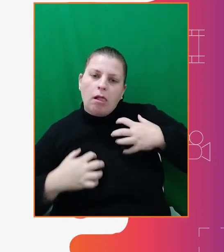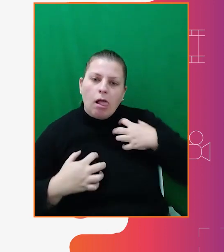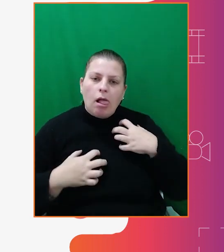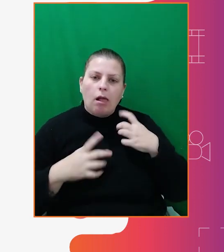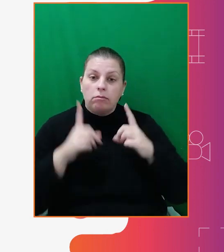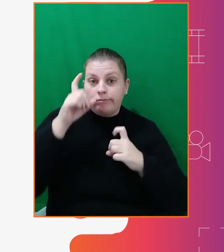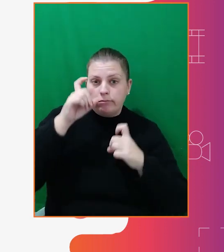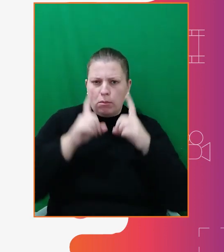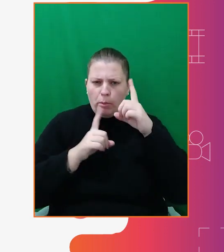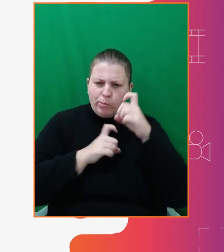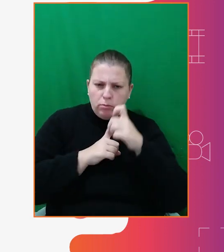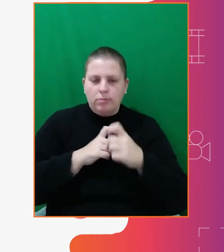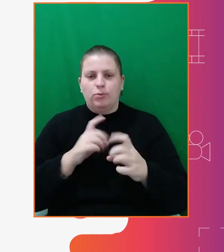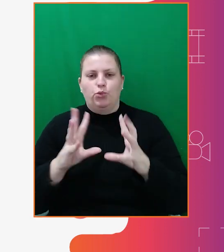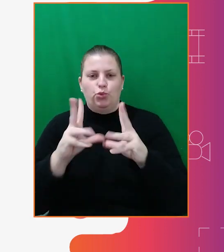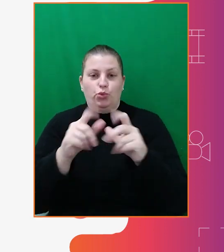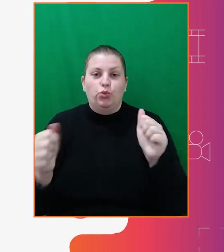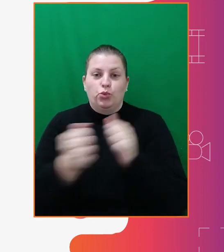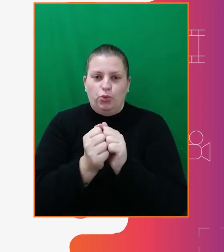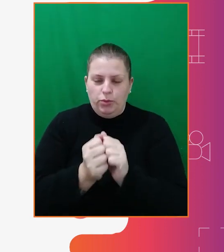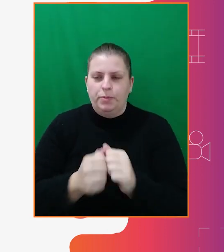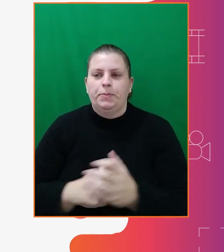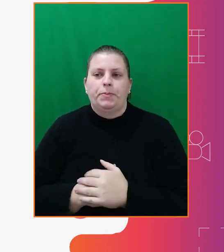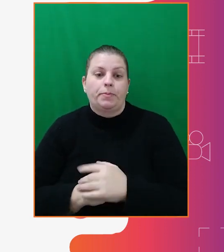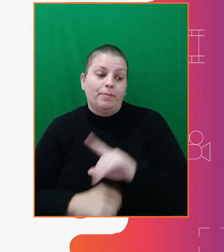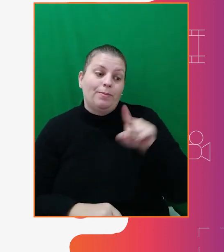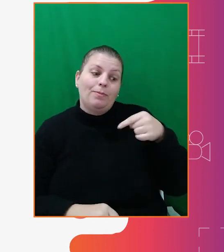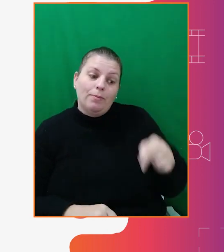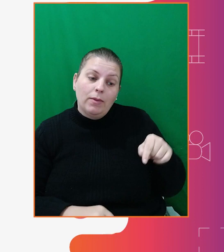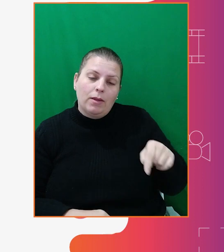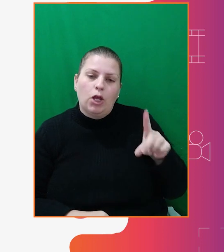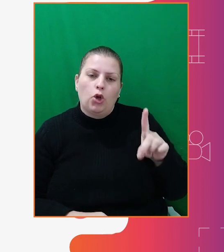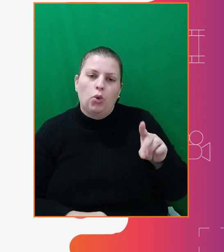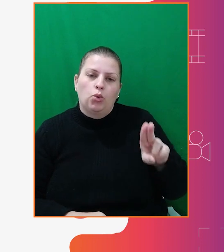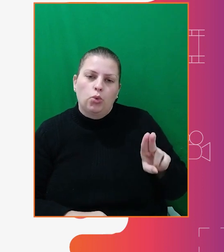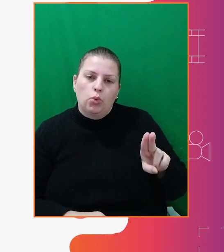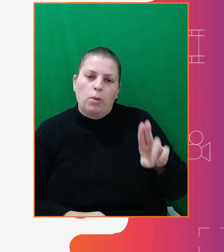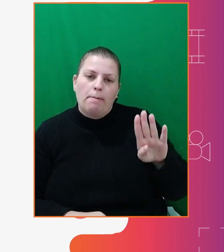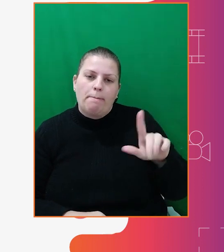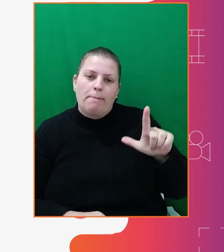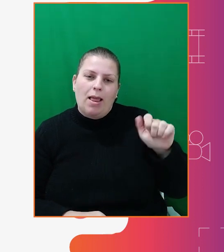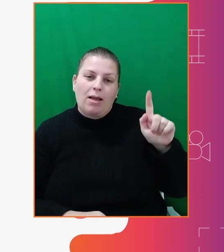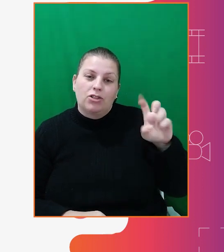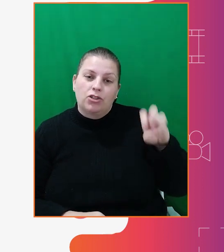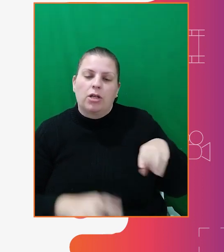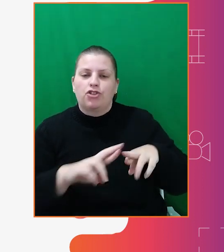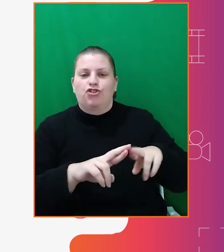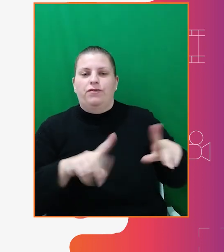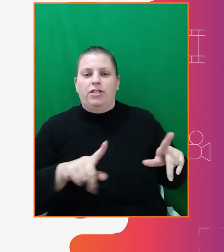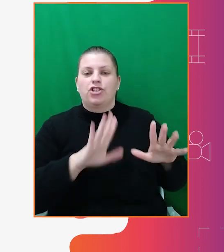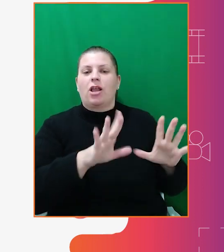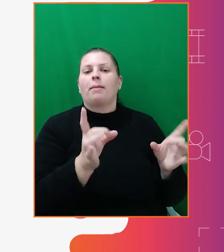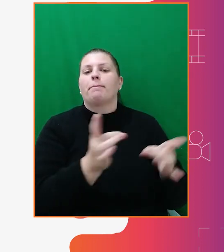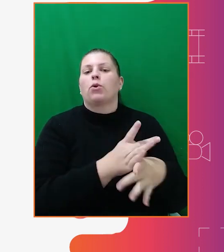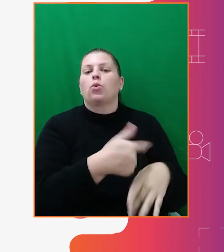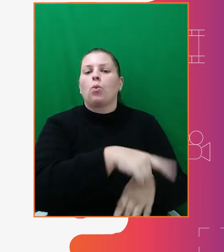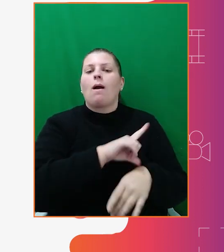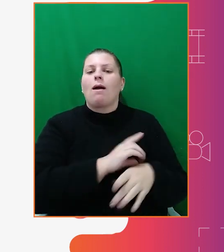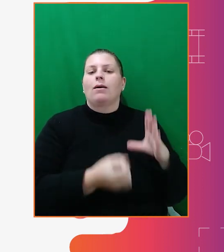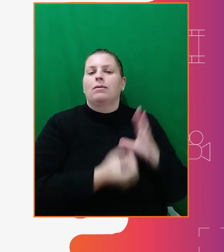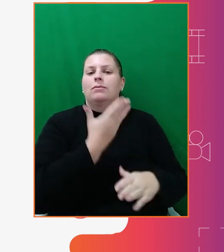Diferente de uma locução, há um trabalho importante de ator na interpretação ou dublagem dos personagens, e é fundamental escolher os